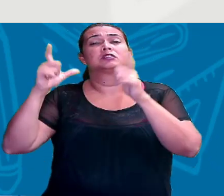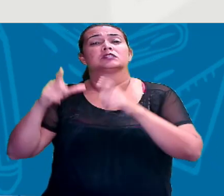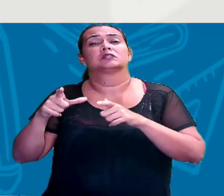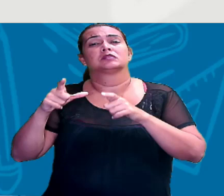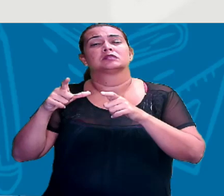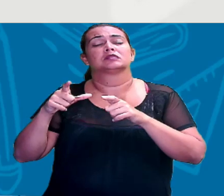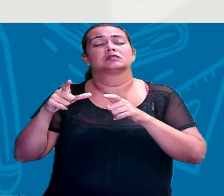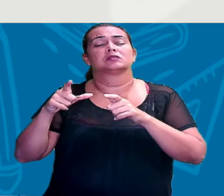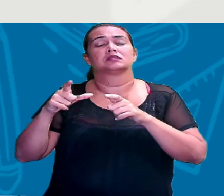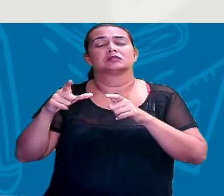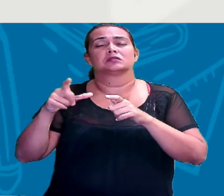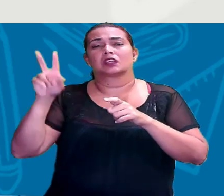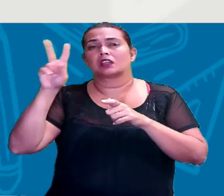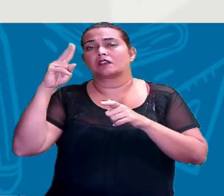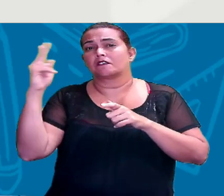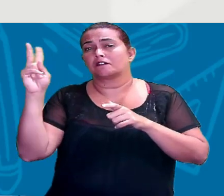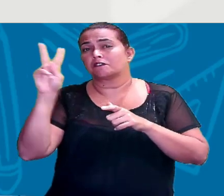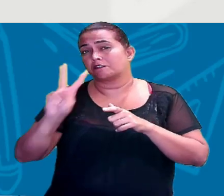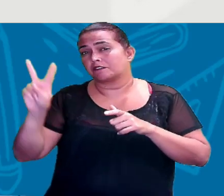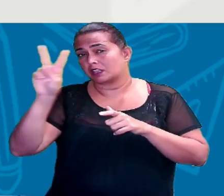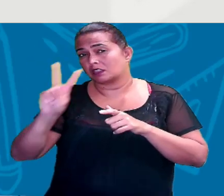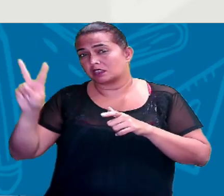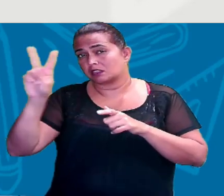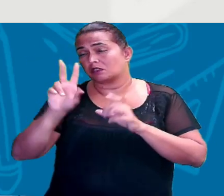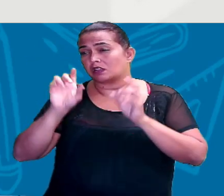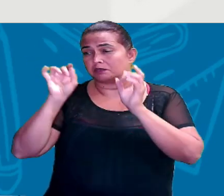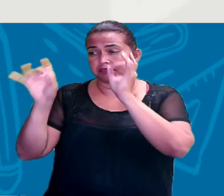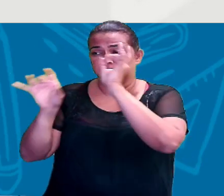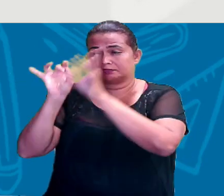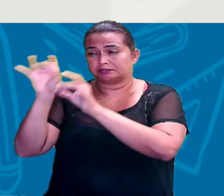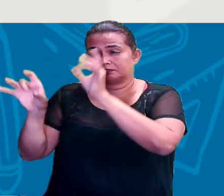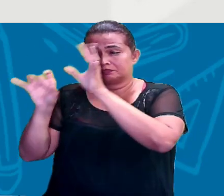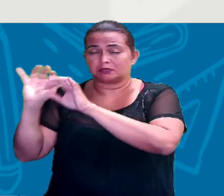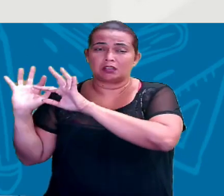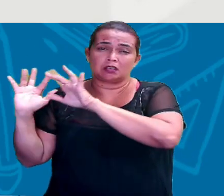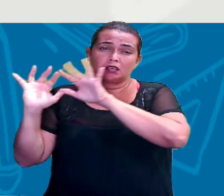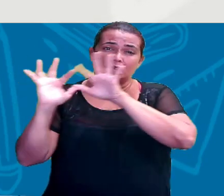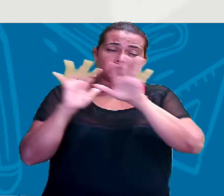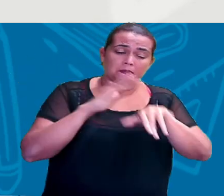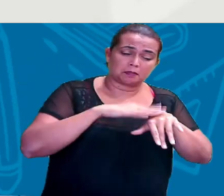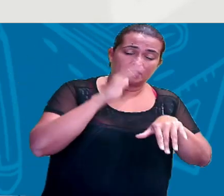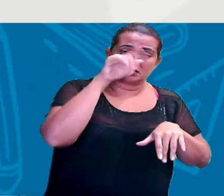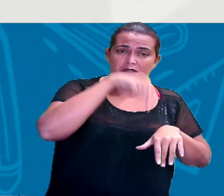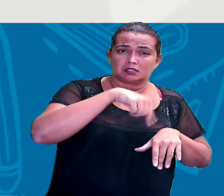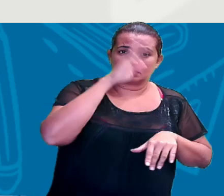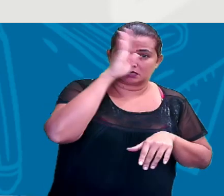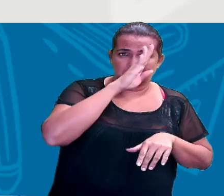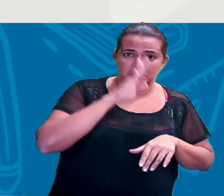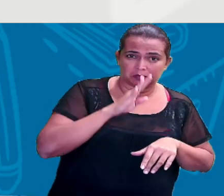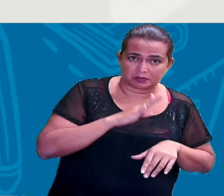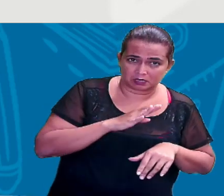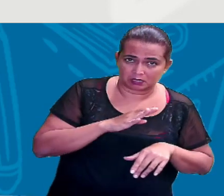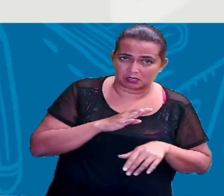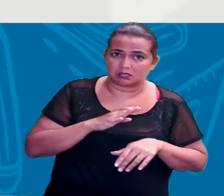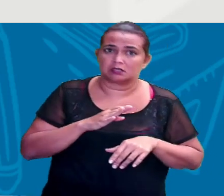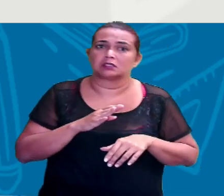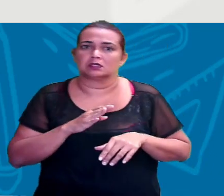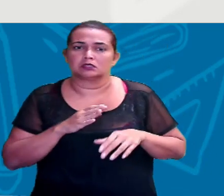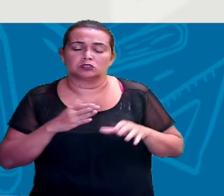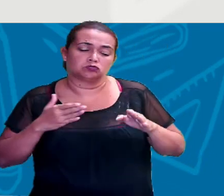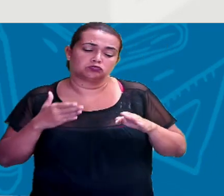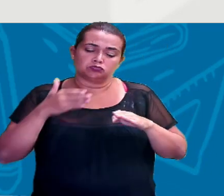venezuelanos. A crise política e econômica que atinge a Venezuela tem levado venezuelanos a cruzar a fronteira com o